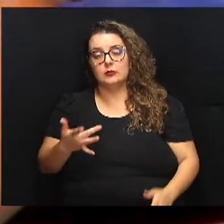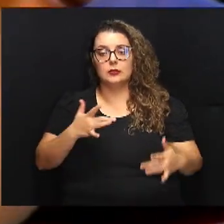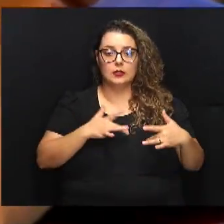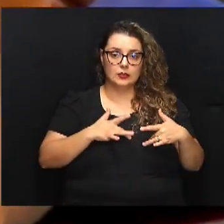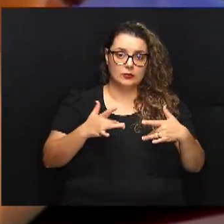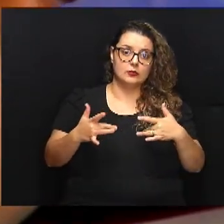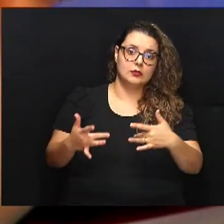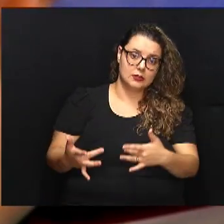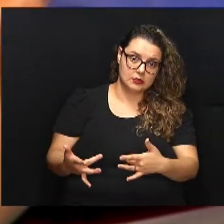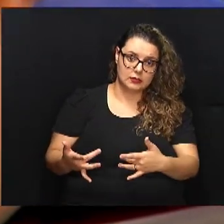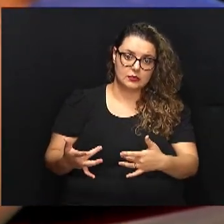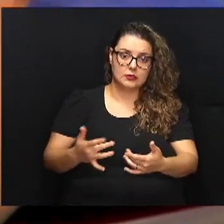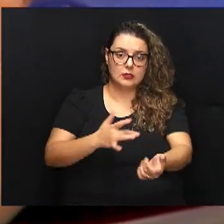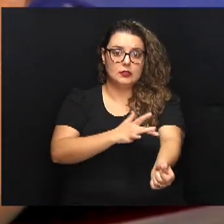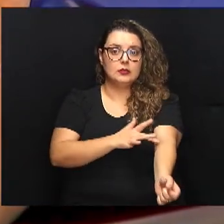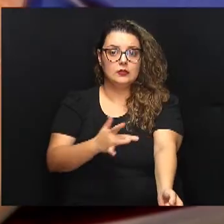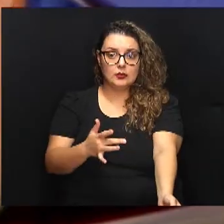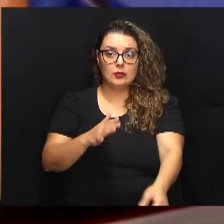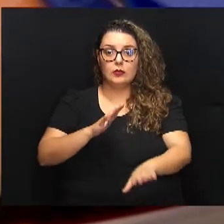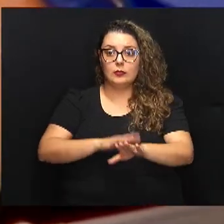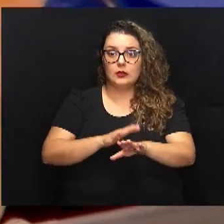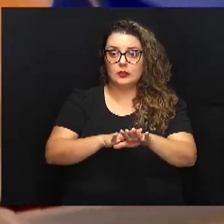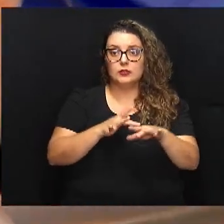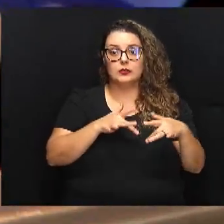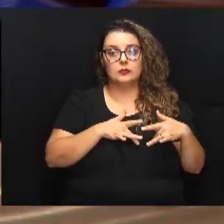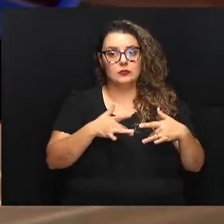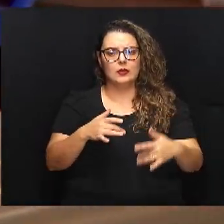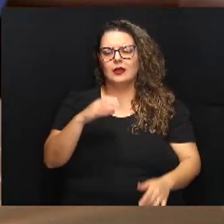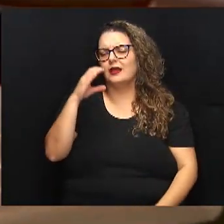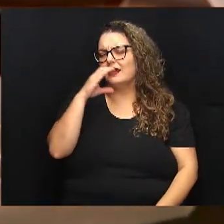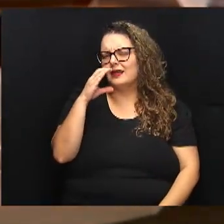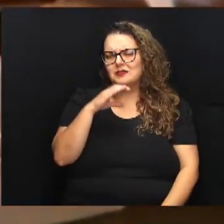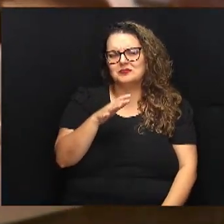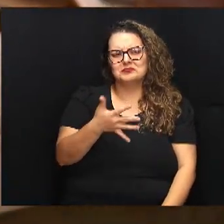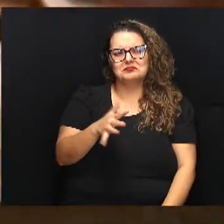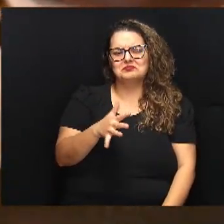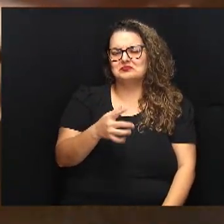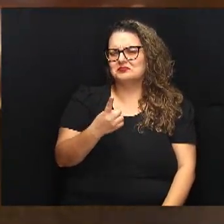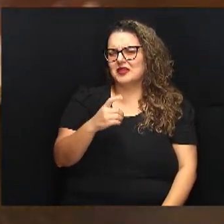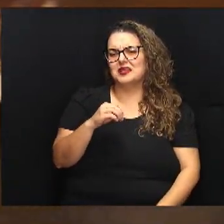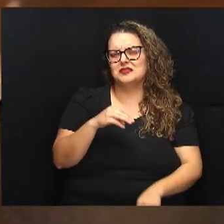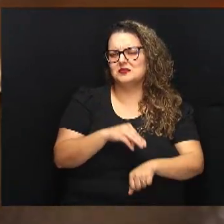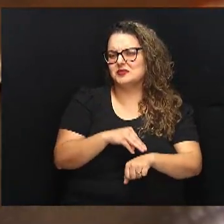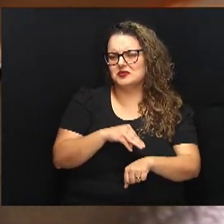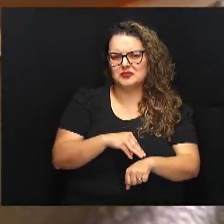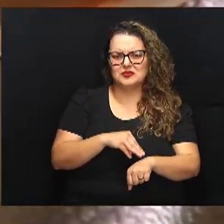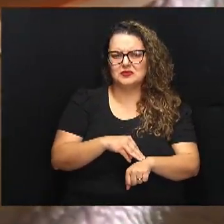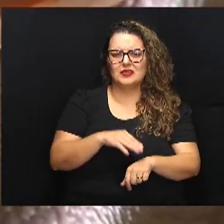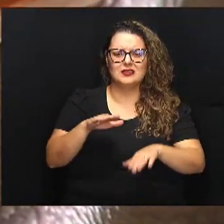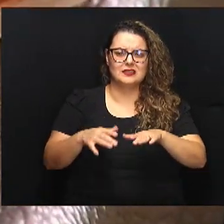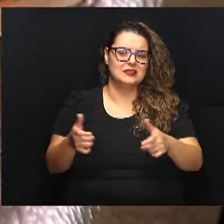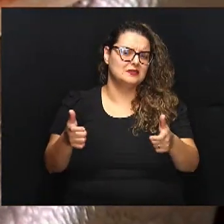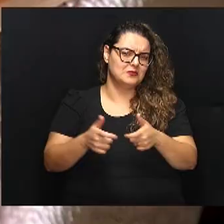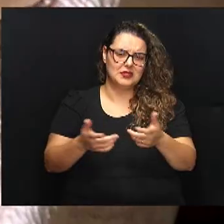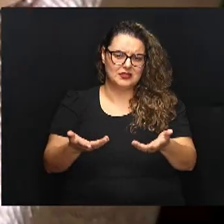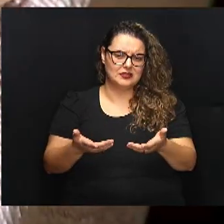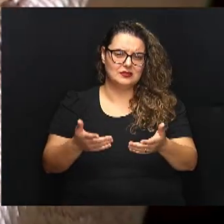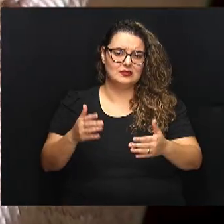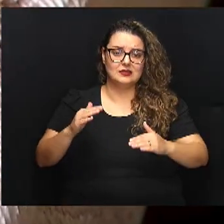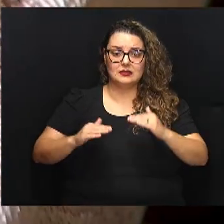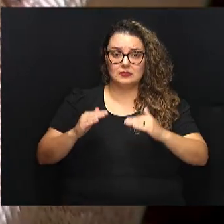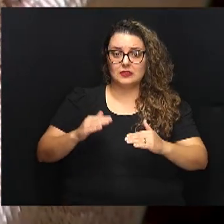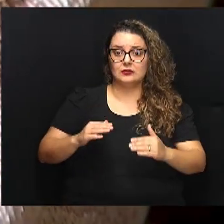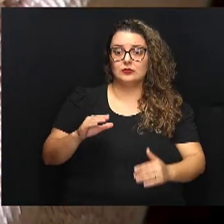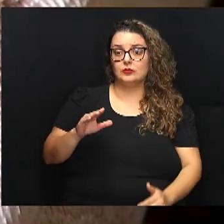sangue. O ato de doar em si é um ato muito rápido, dura em torno aí de 10 minutos, alguns até menos, a depender do calibre da